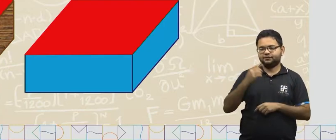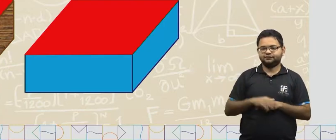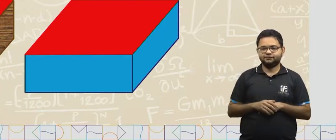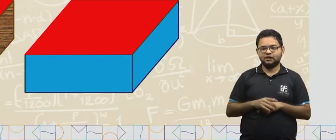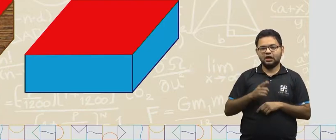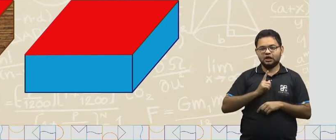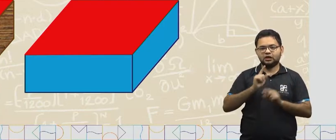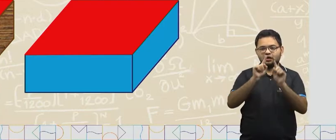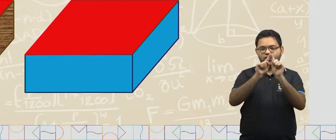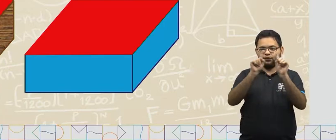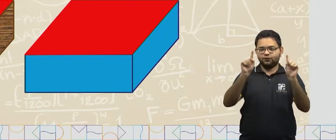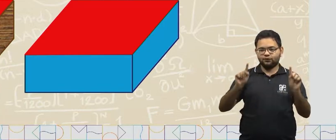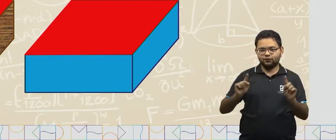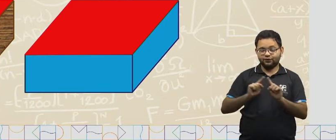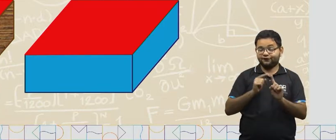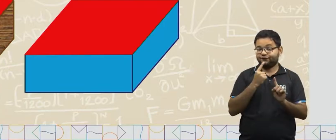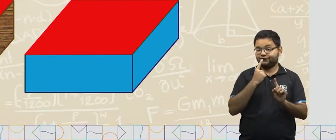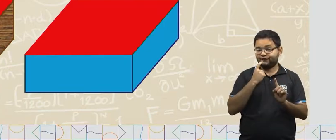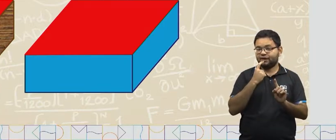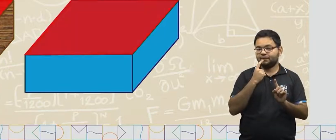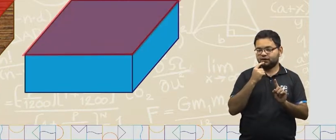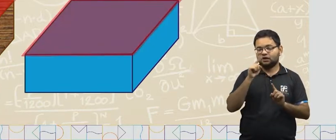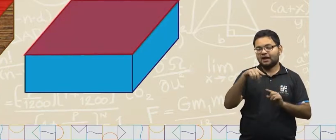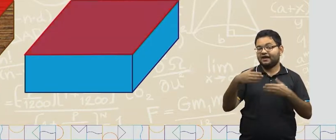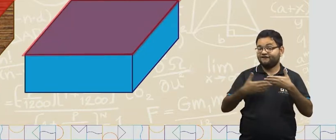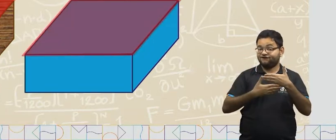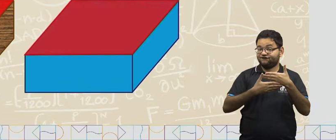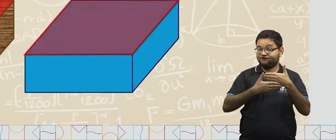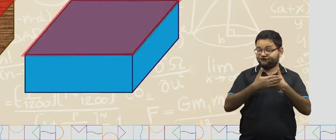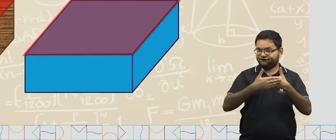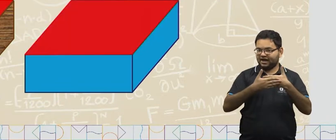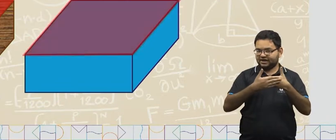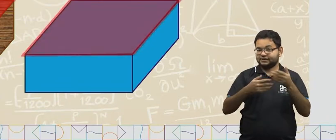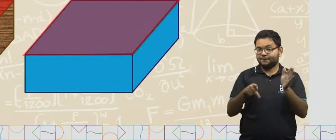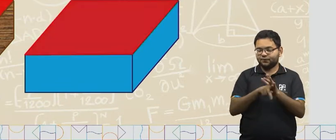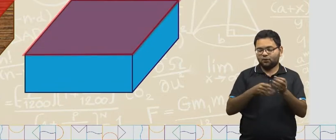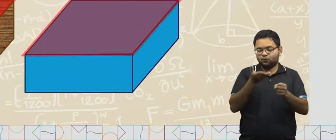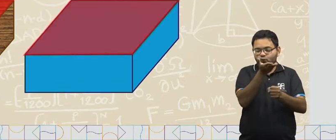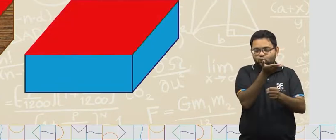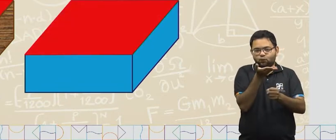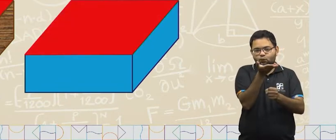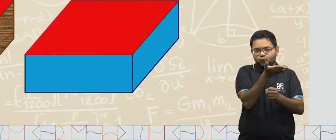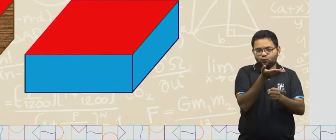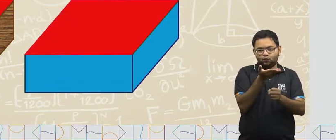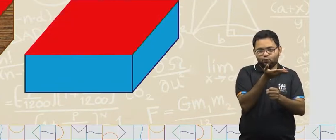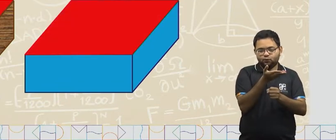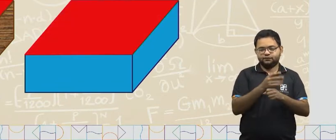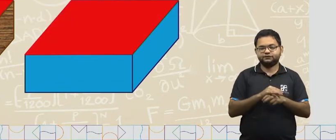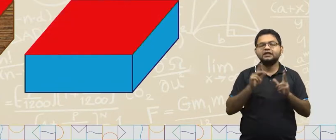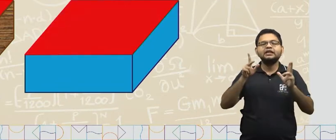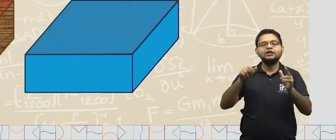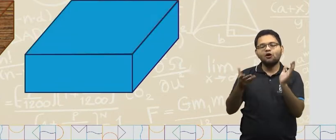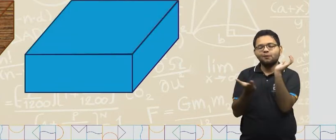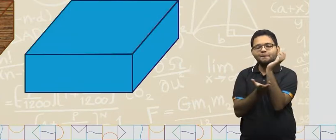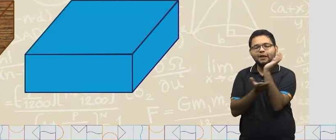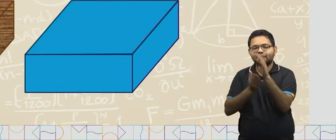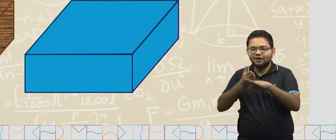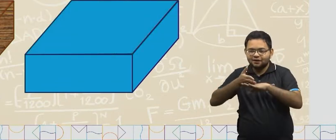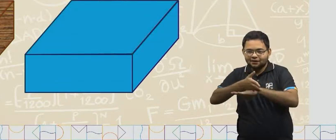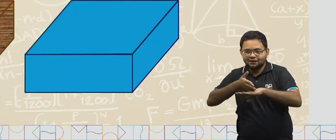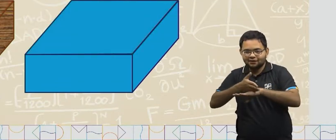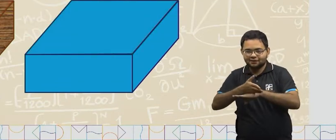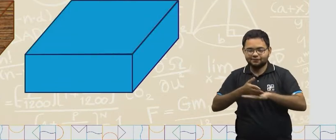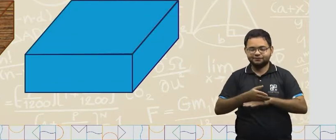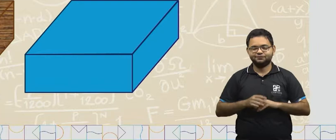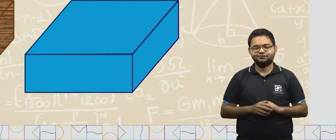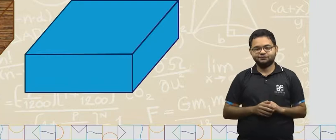este que você vê no exemplo, a face de cima, como você pode ver também na madeira cortada. Em